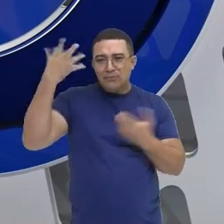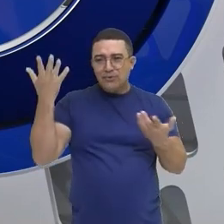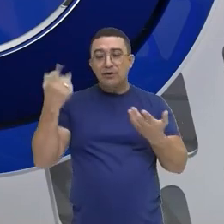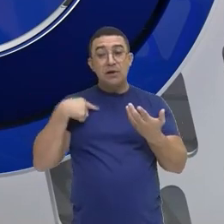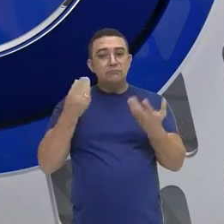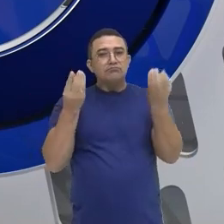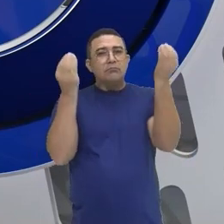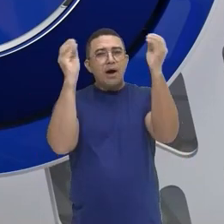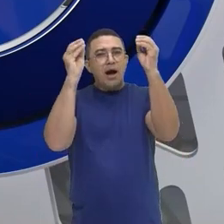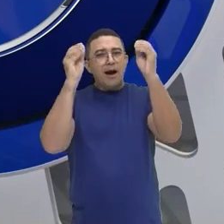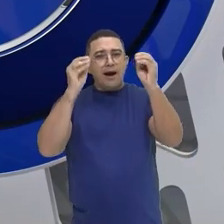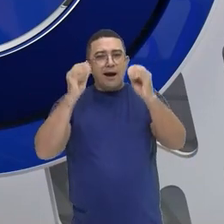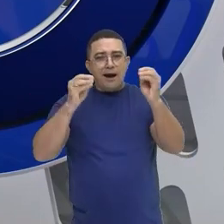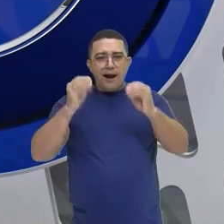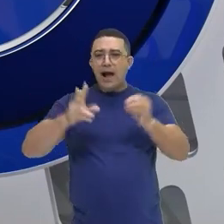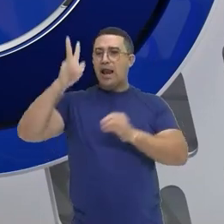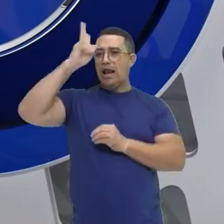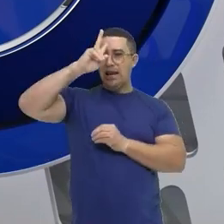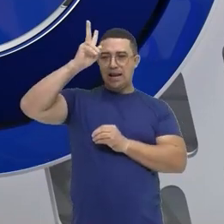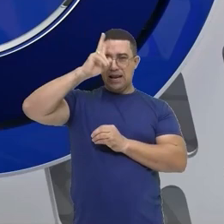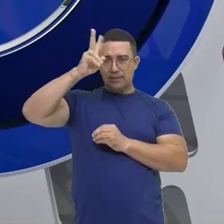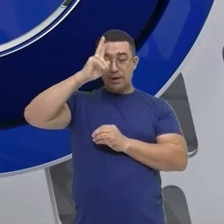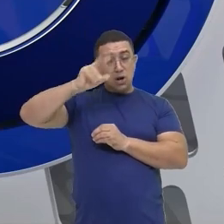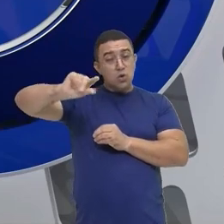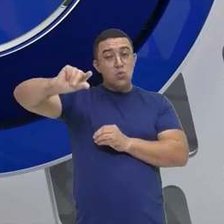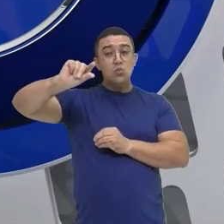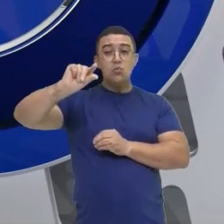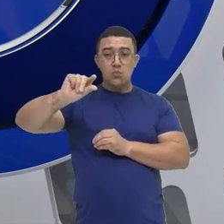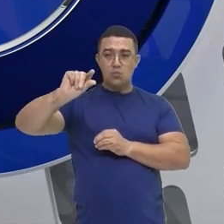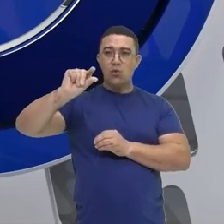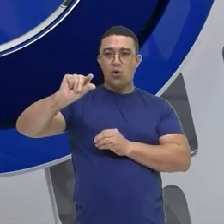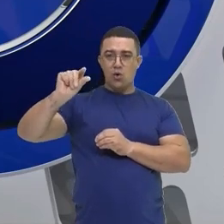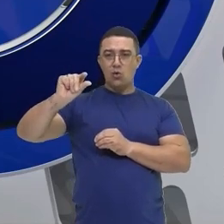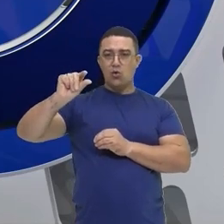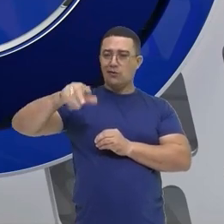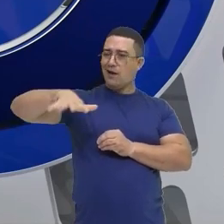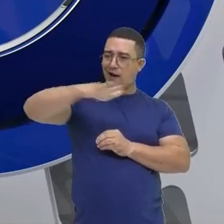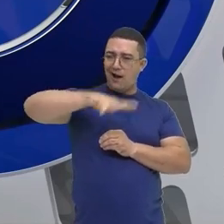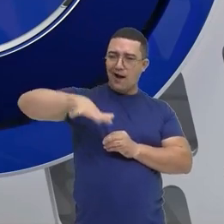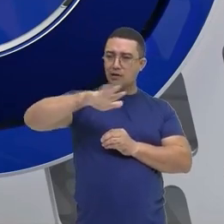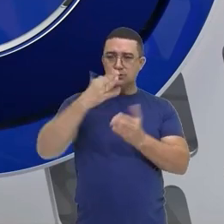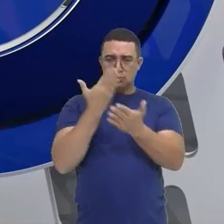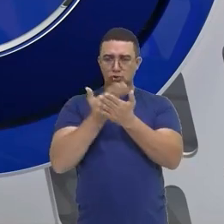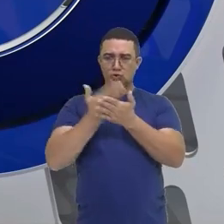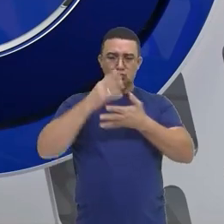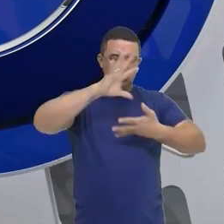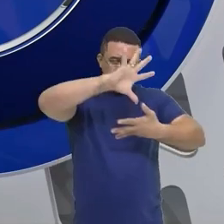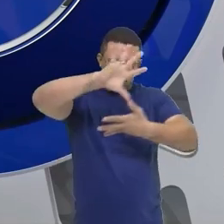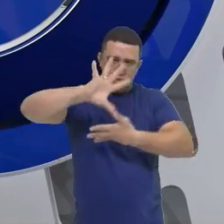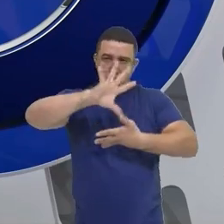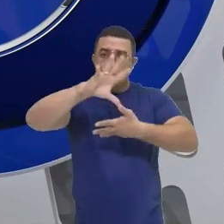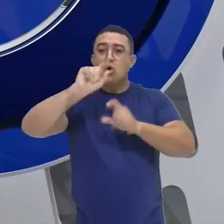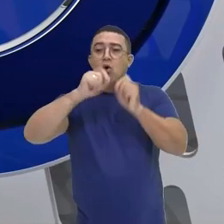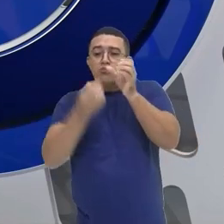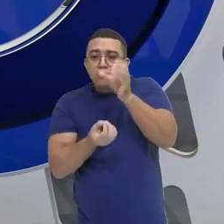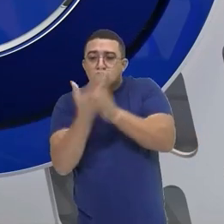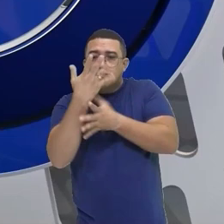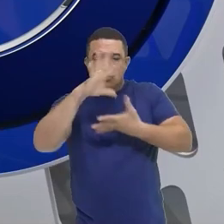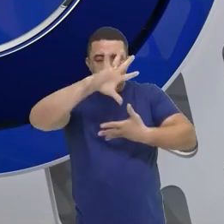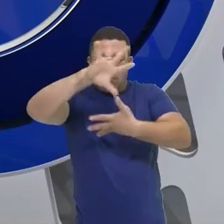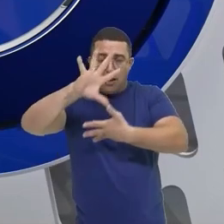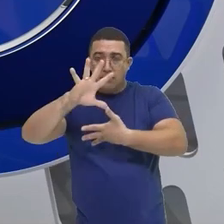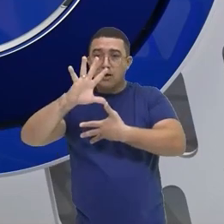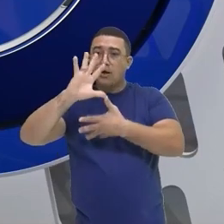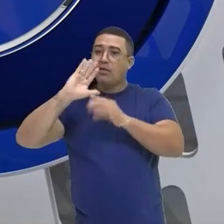para vocês, relembrando, né, um pouco aí essa parte da cartografia, da confecção de mapas, e mais à